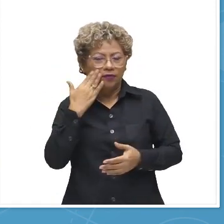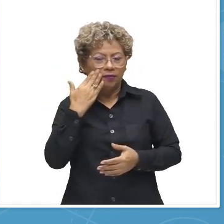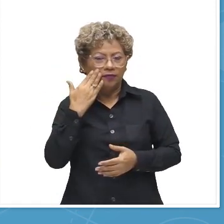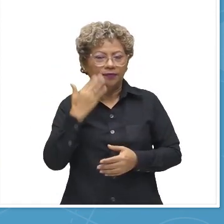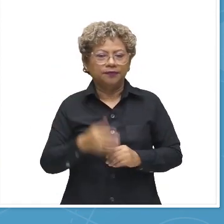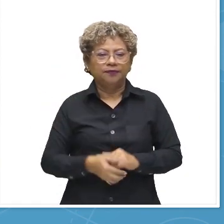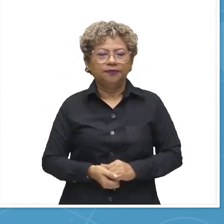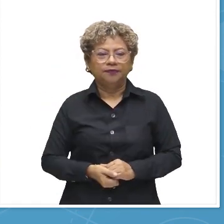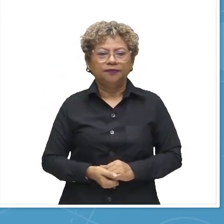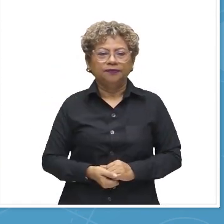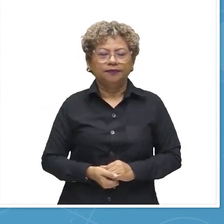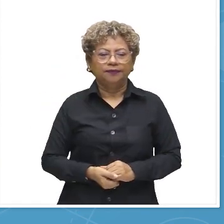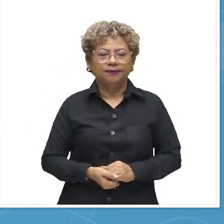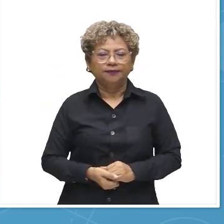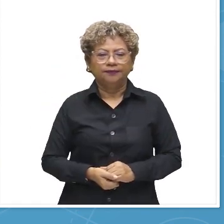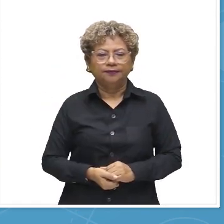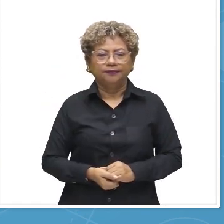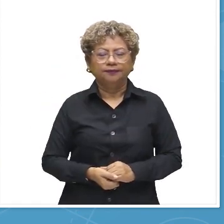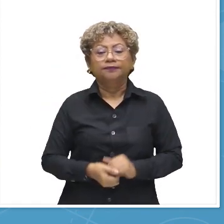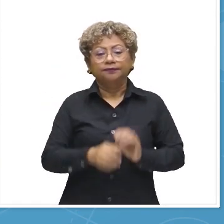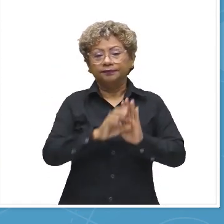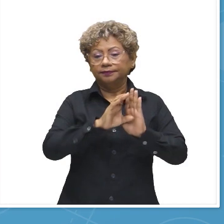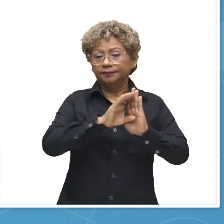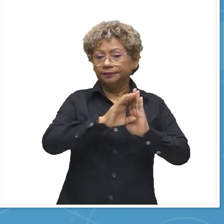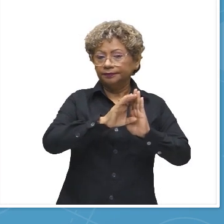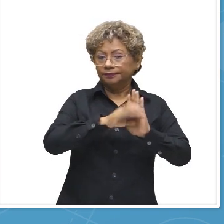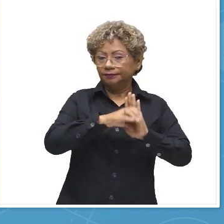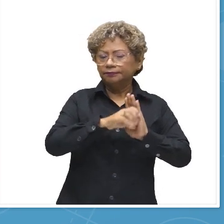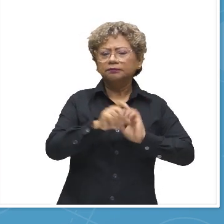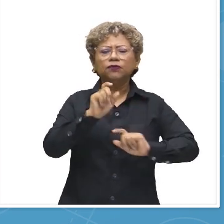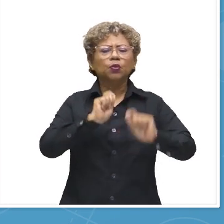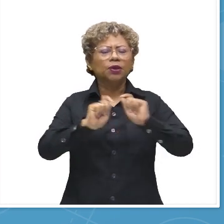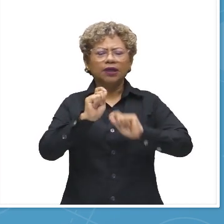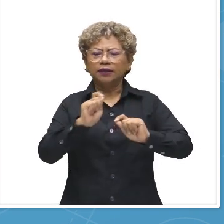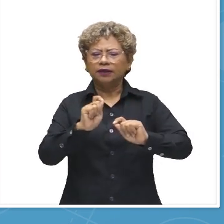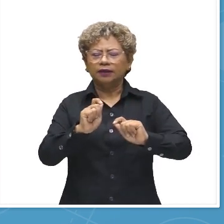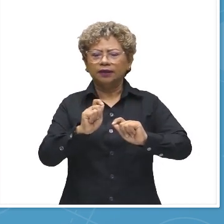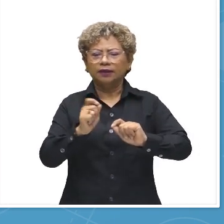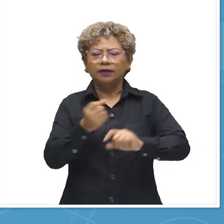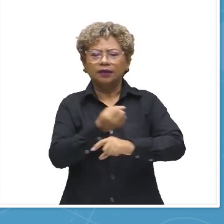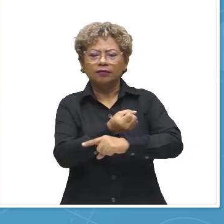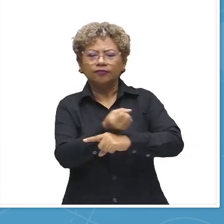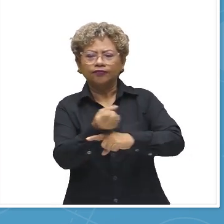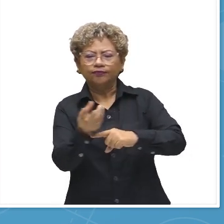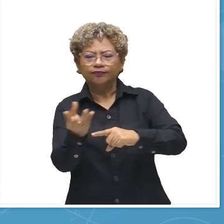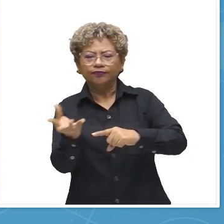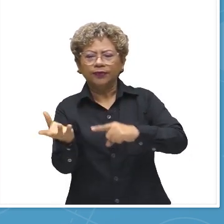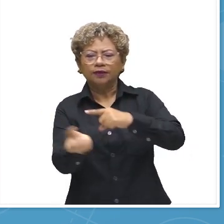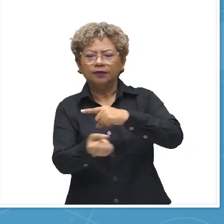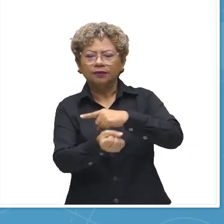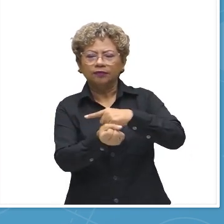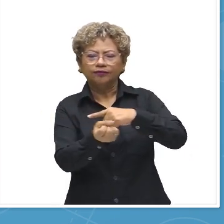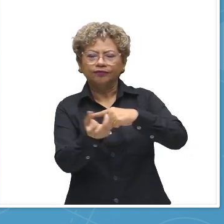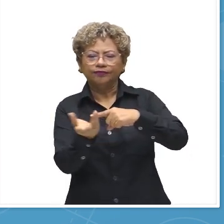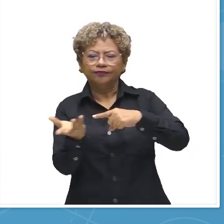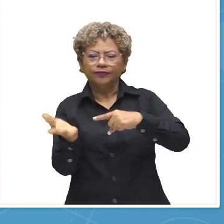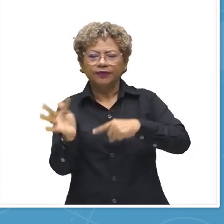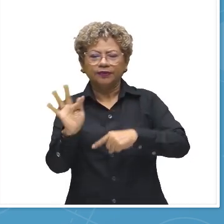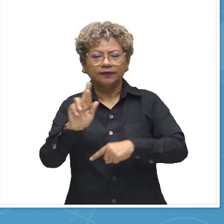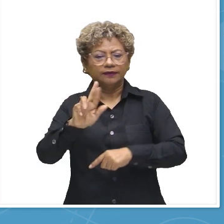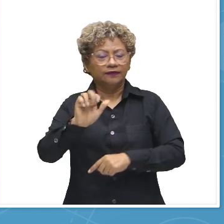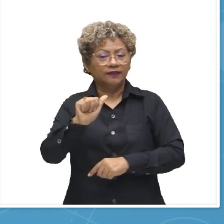cartelinha, para a gente ver a definição. Primeiro, saber o que é fração equivalente. Então, as frações